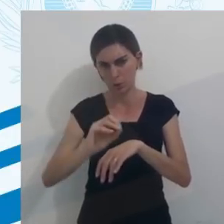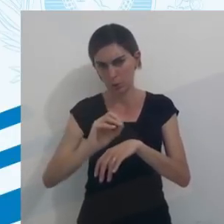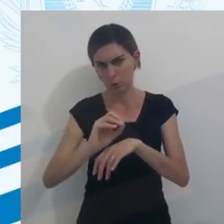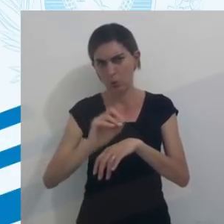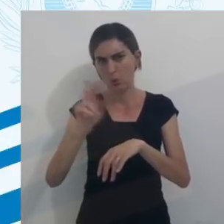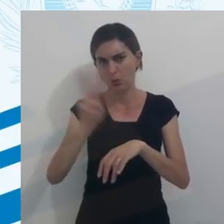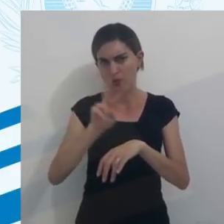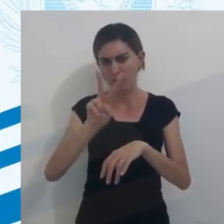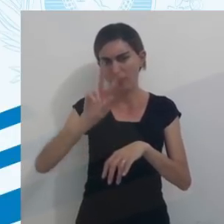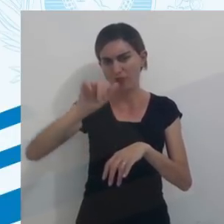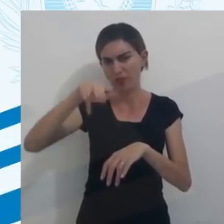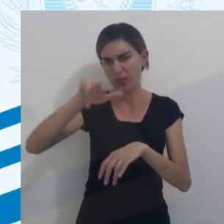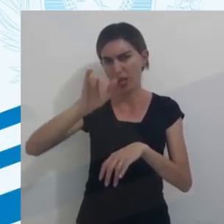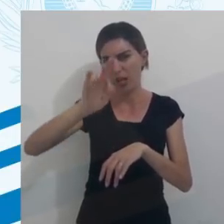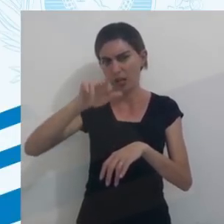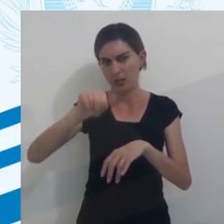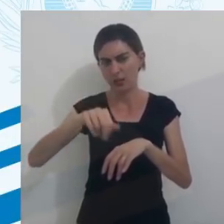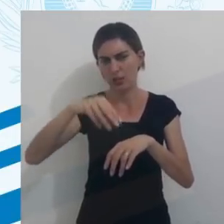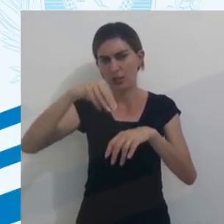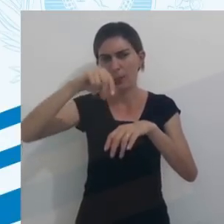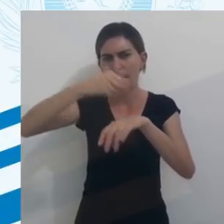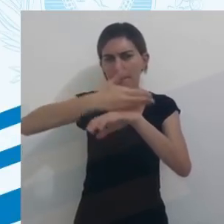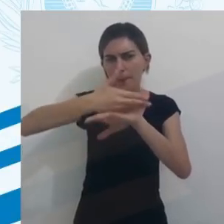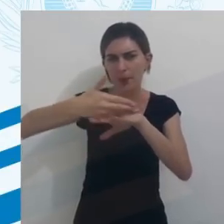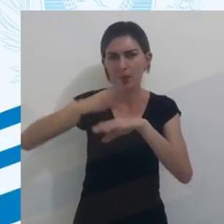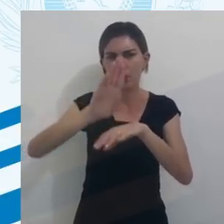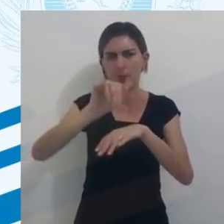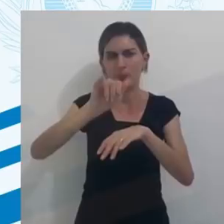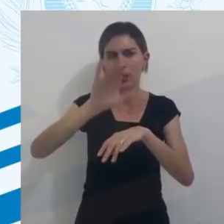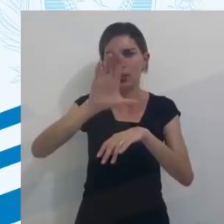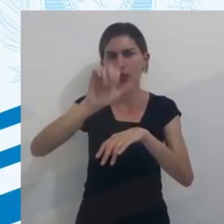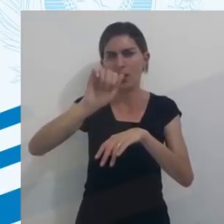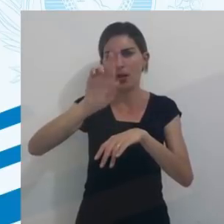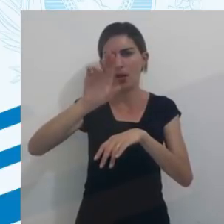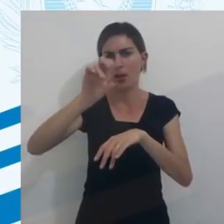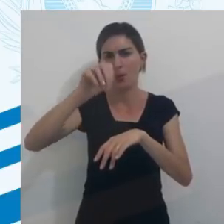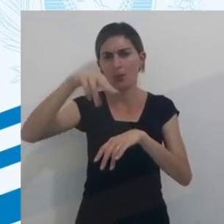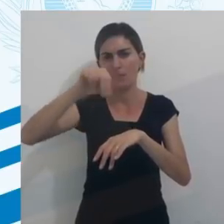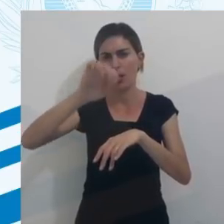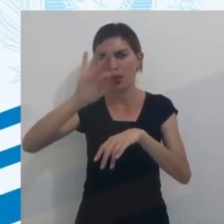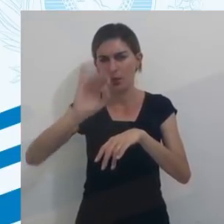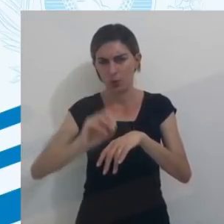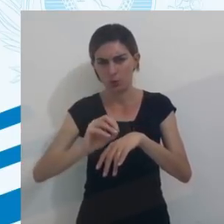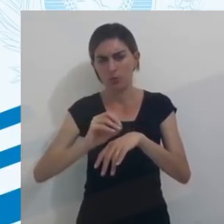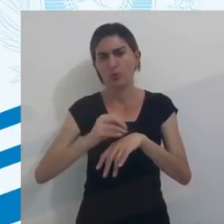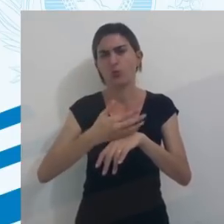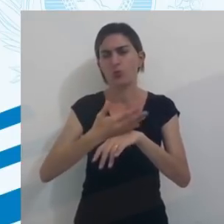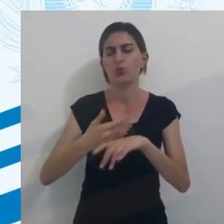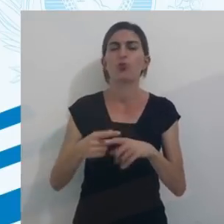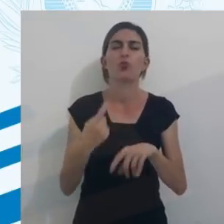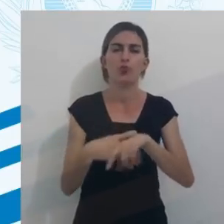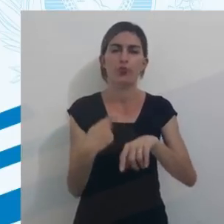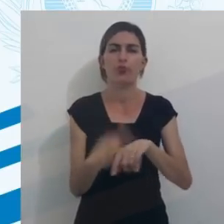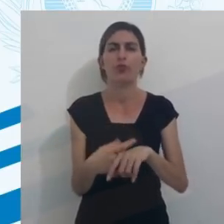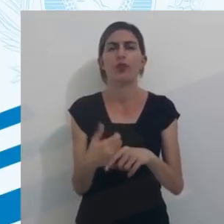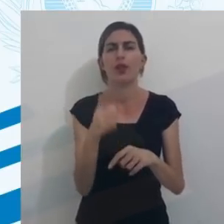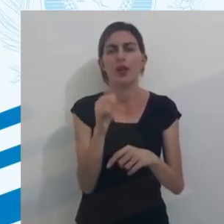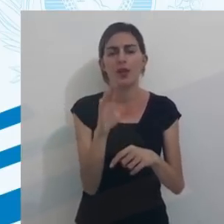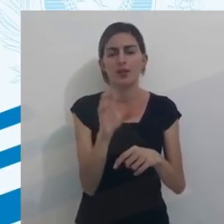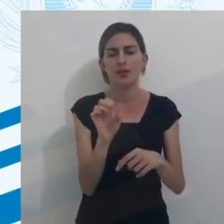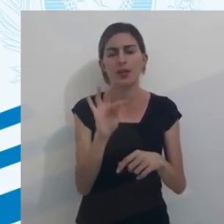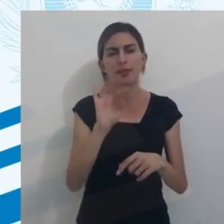é o vinagre, o bicarbonato de sódio, que é sólido, o acetato